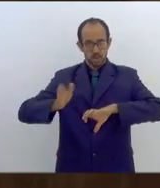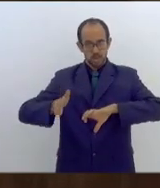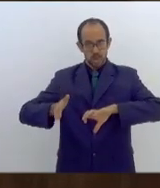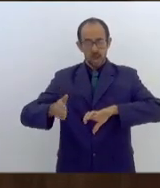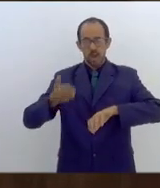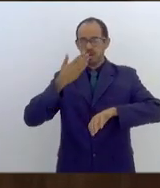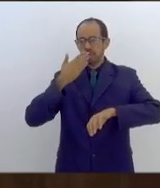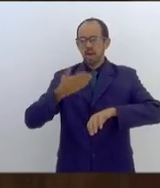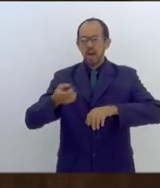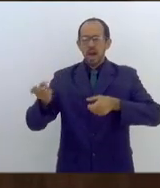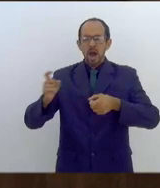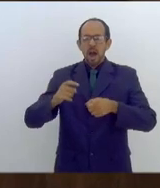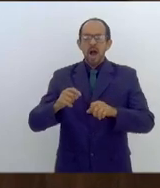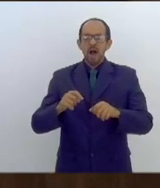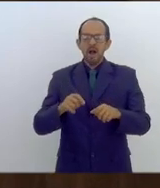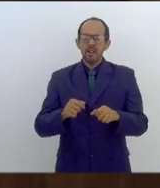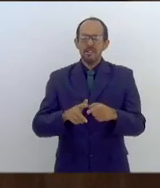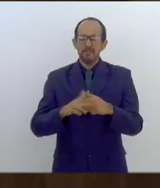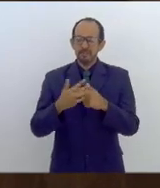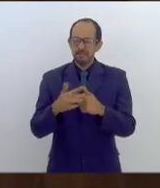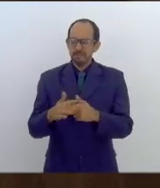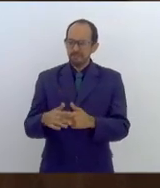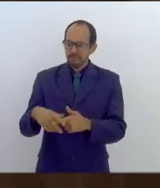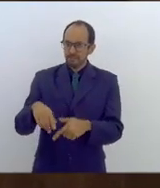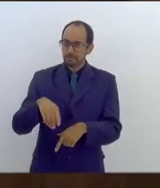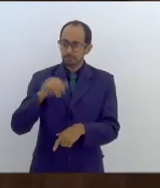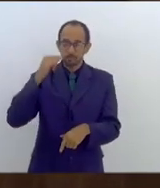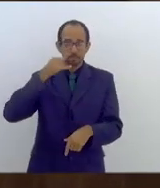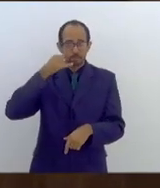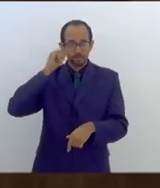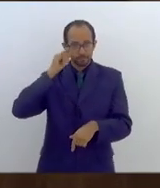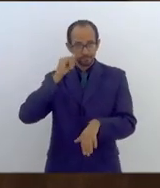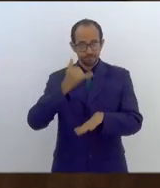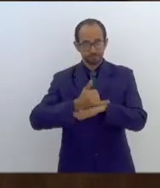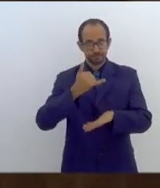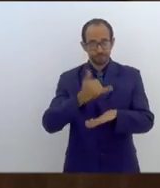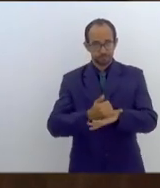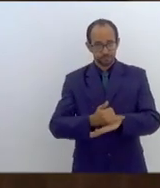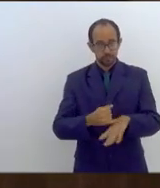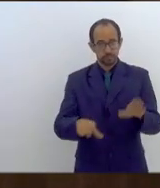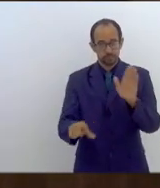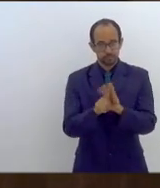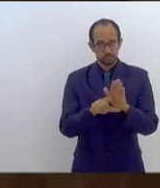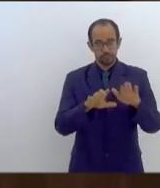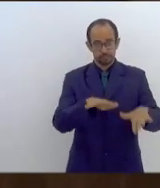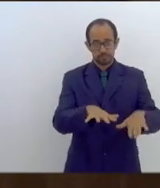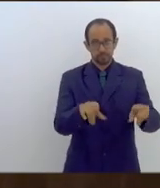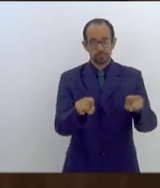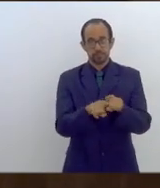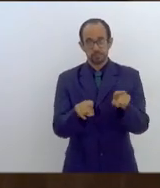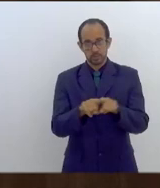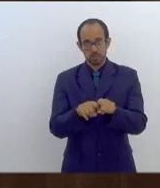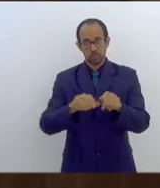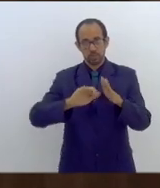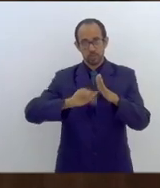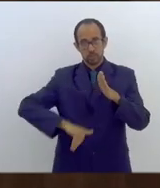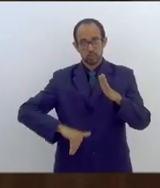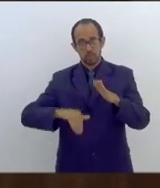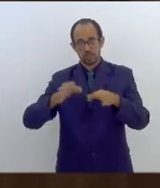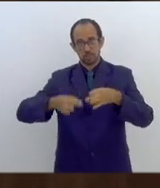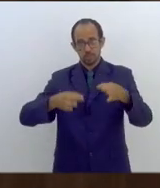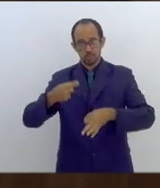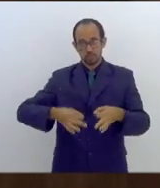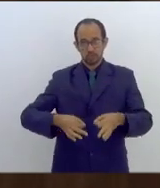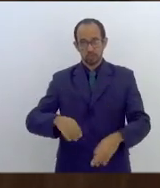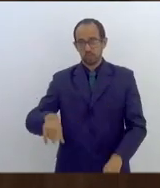do TJ. É bom lembrar que em Barra Mansa, Jari, em Volta Redonda, leis desse teor foram derrubadas pela Justiça e Vossa Excelência,